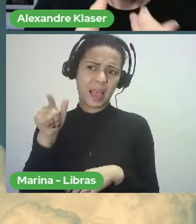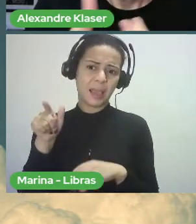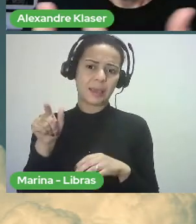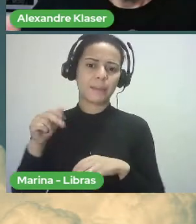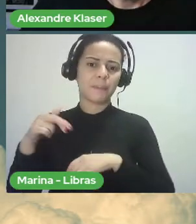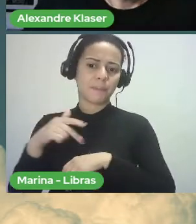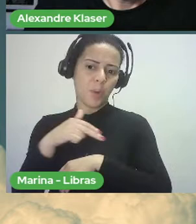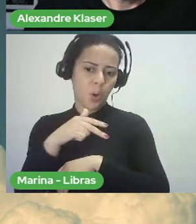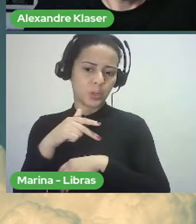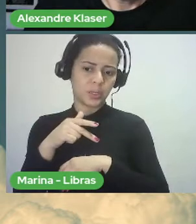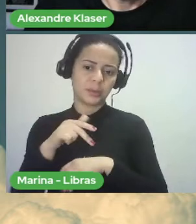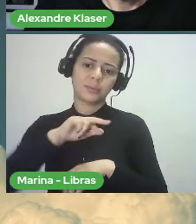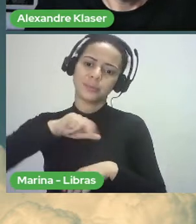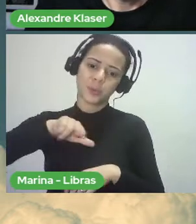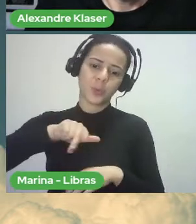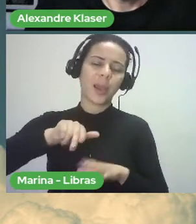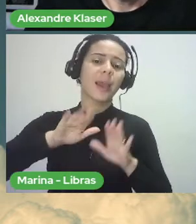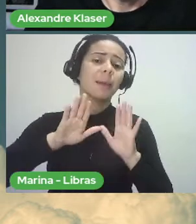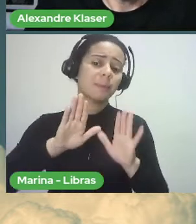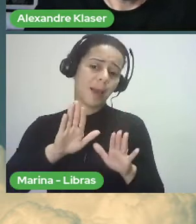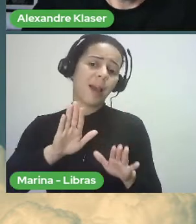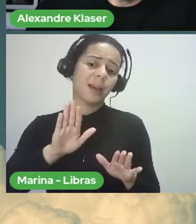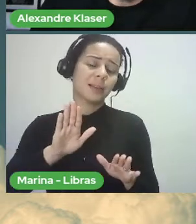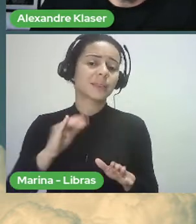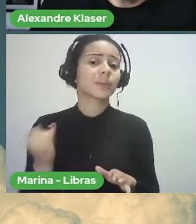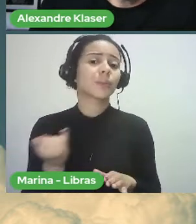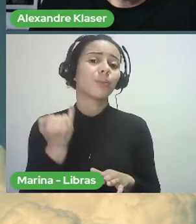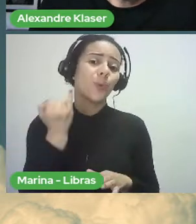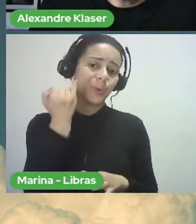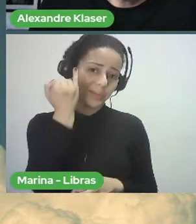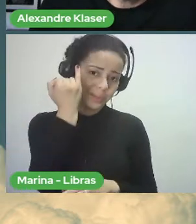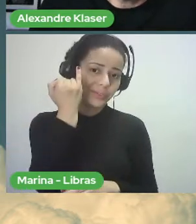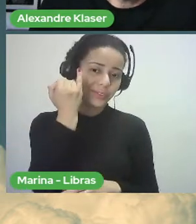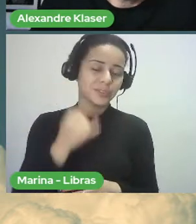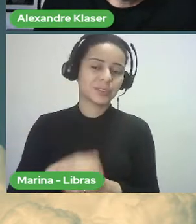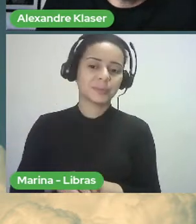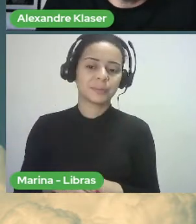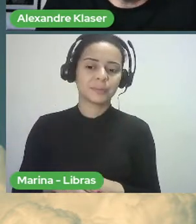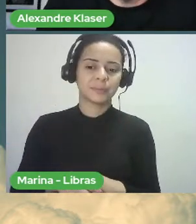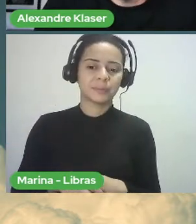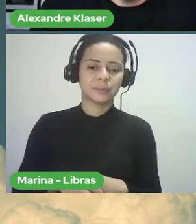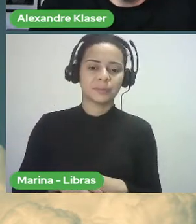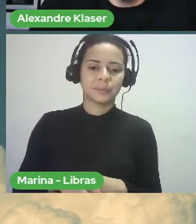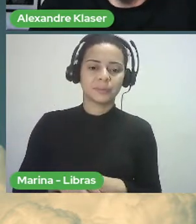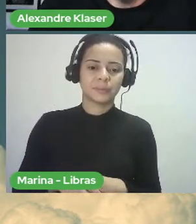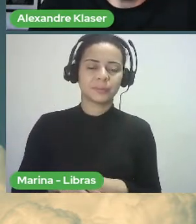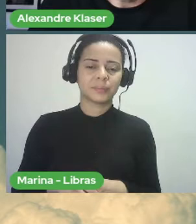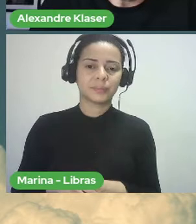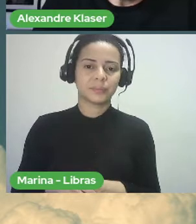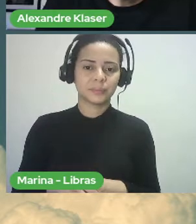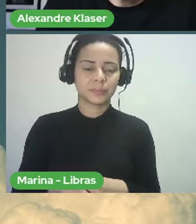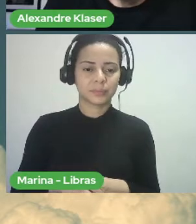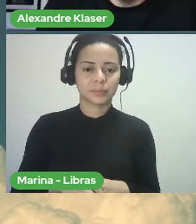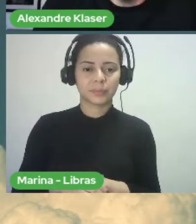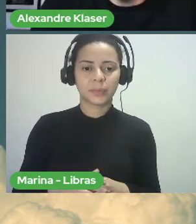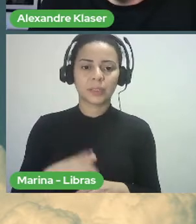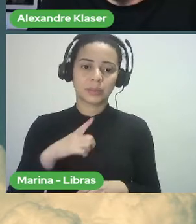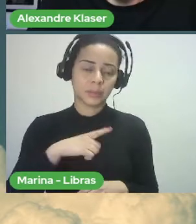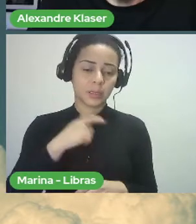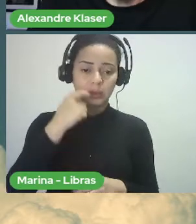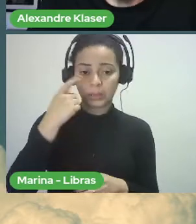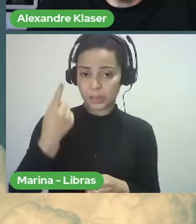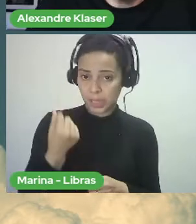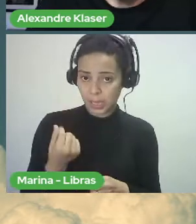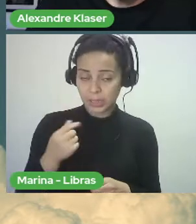mas sim porque a gente acredita que essa é a maneira que a gente consegue, com as nossas restrições de tempo, pessoas e dinheiro, a